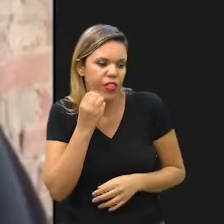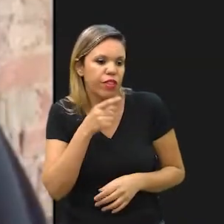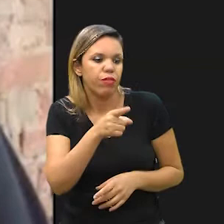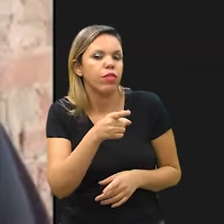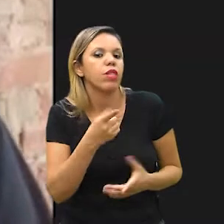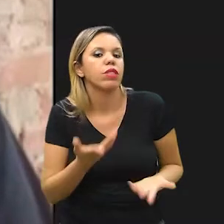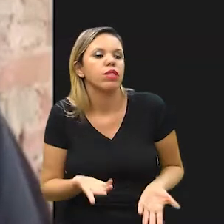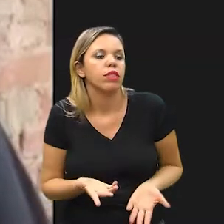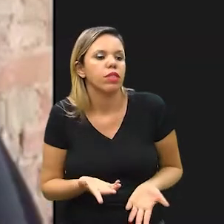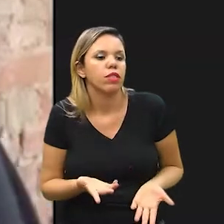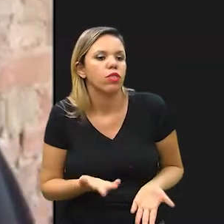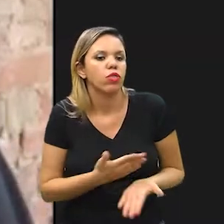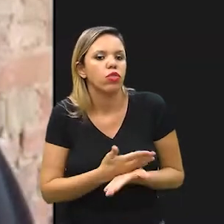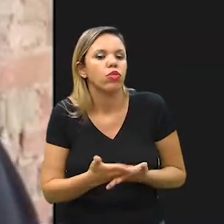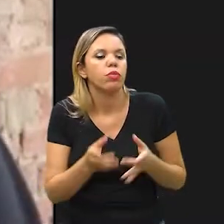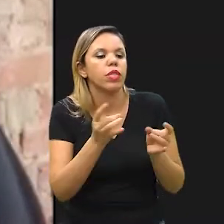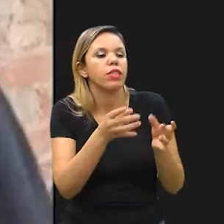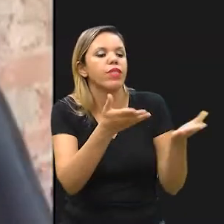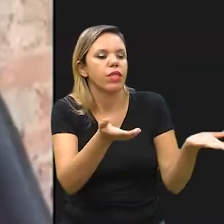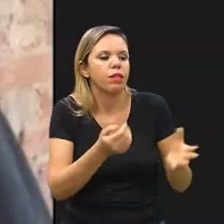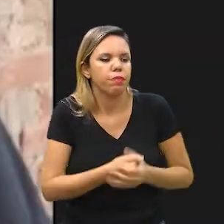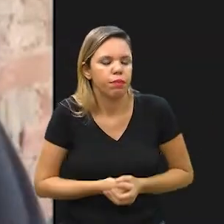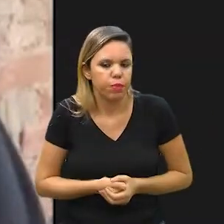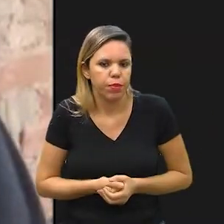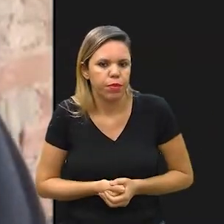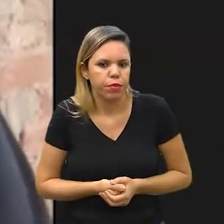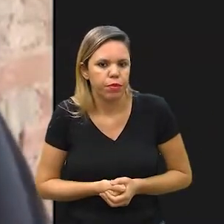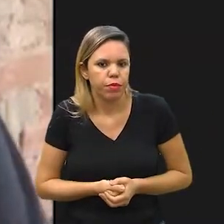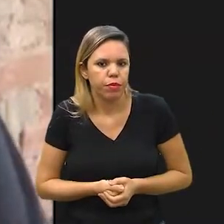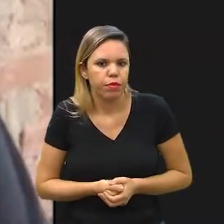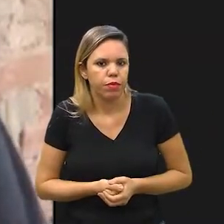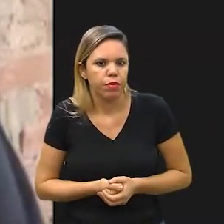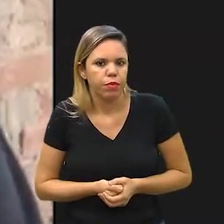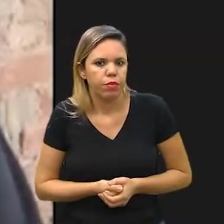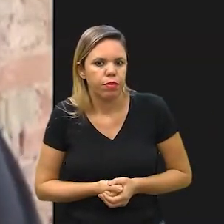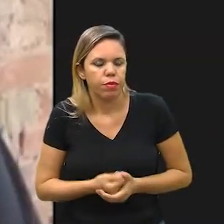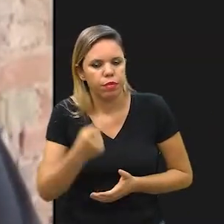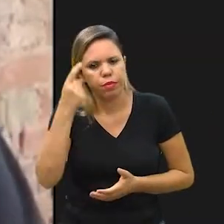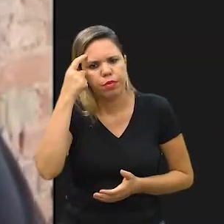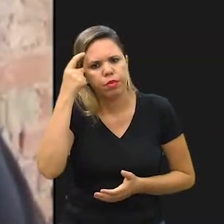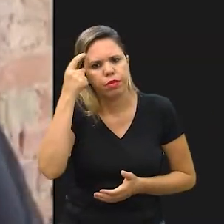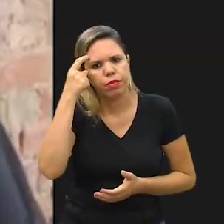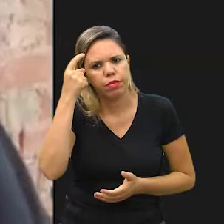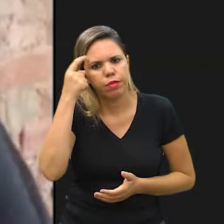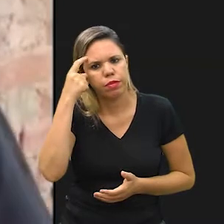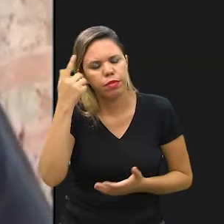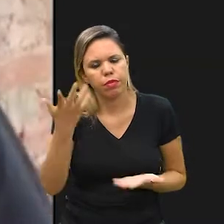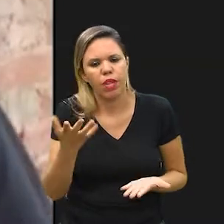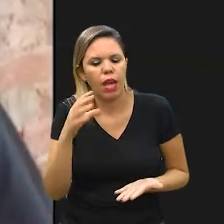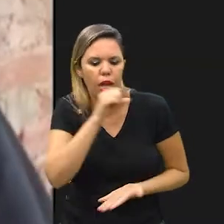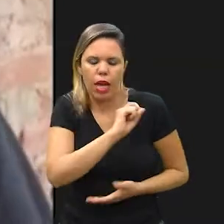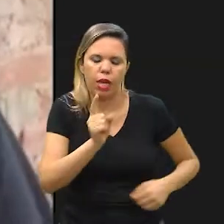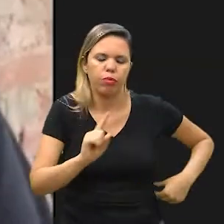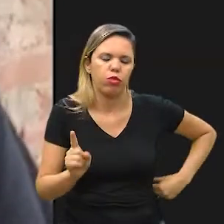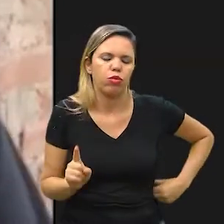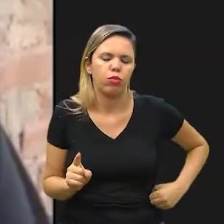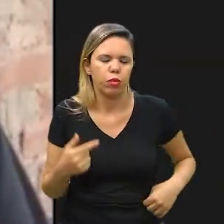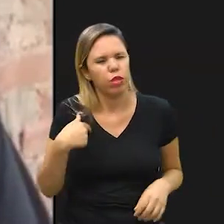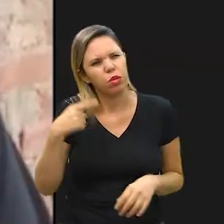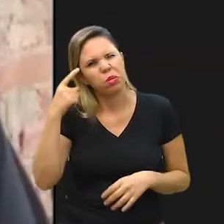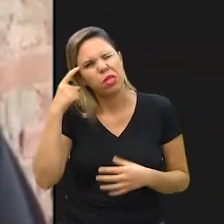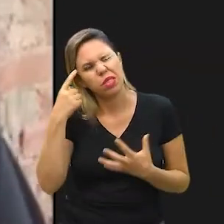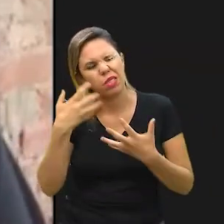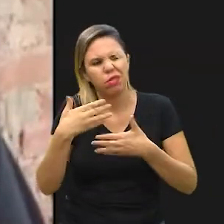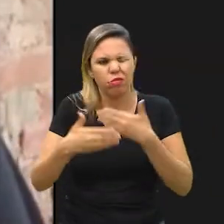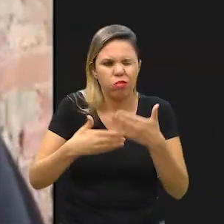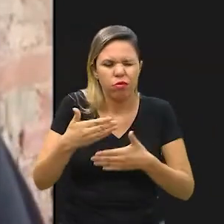você não começa a vender, né? Aí eu pensei, né, não foi assim do dia para a noite, né, mas eu